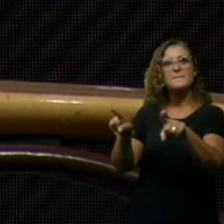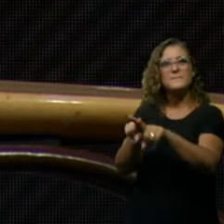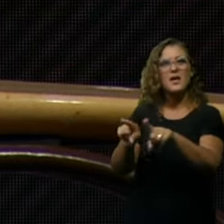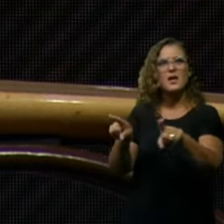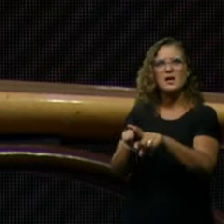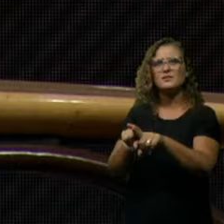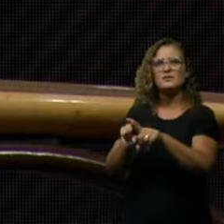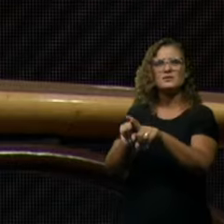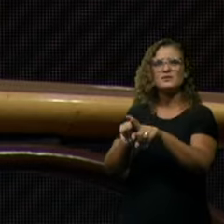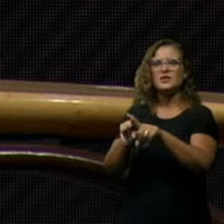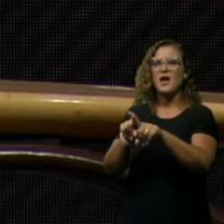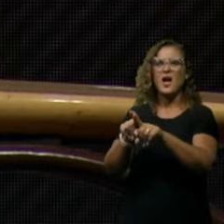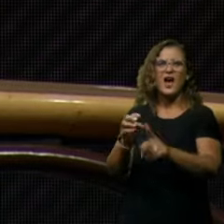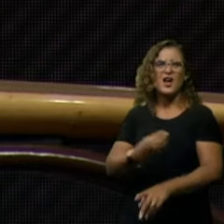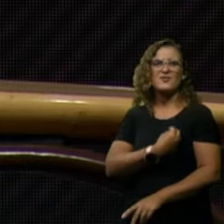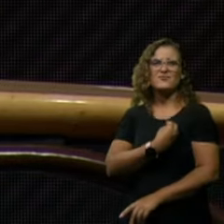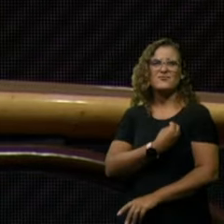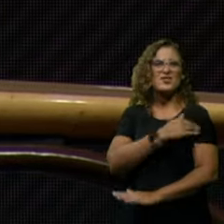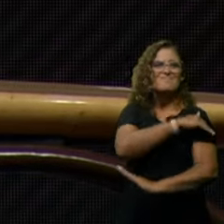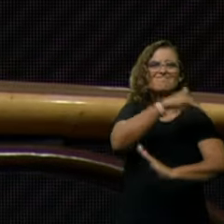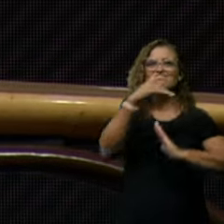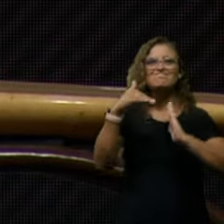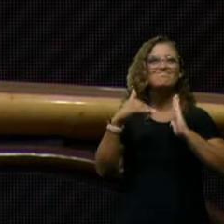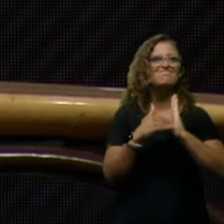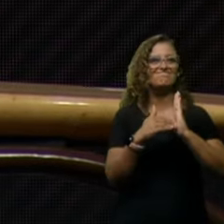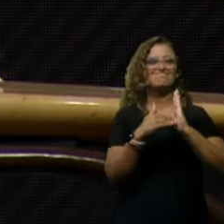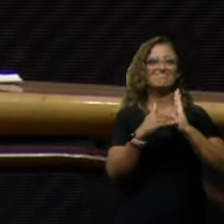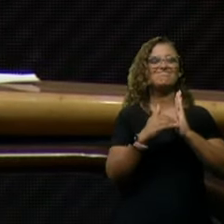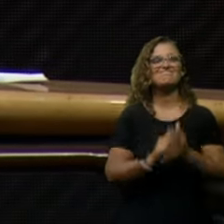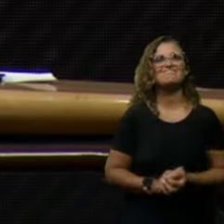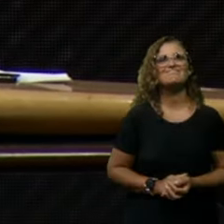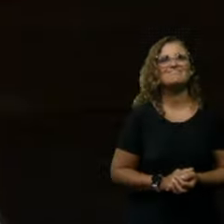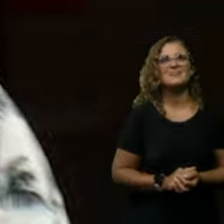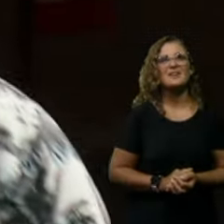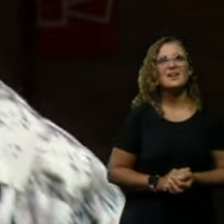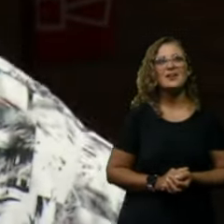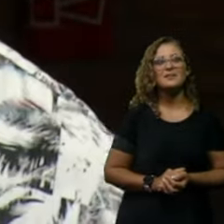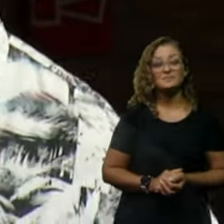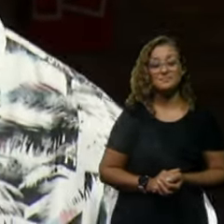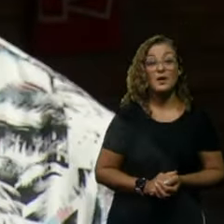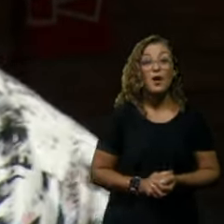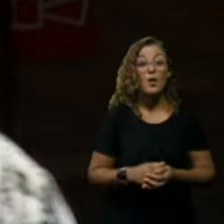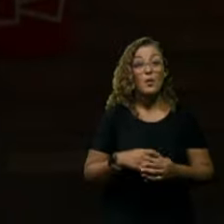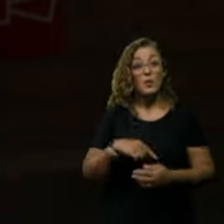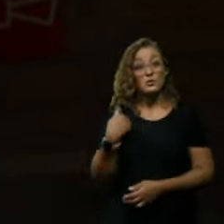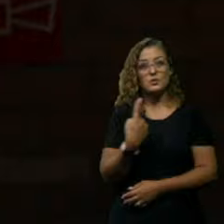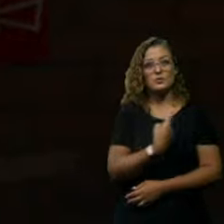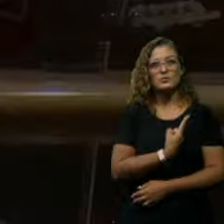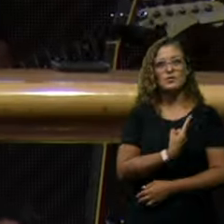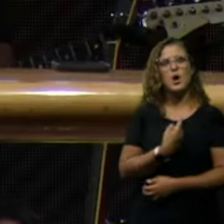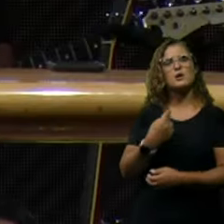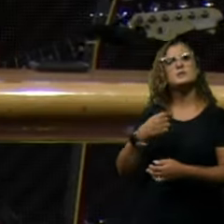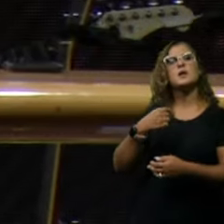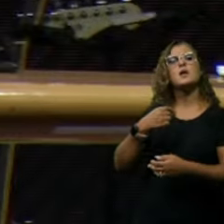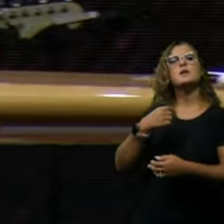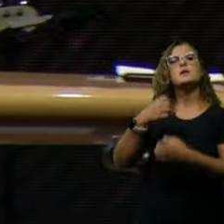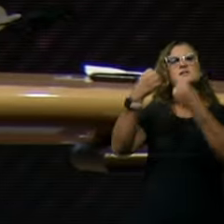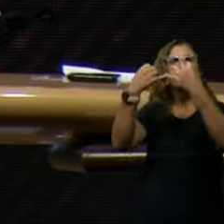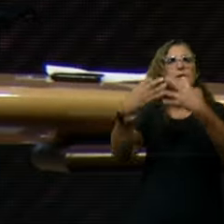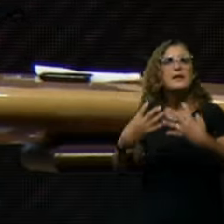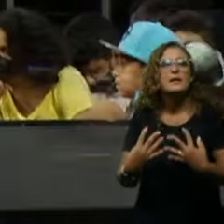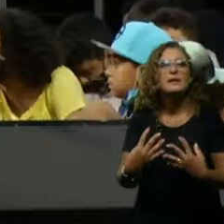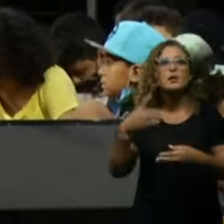os teus Lagares queridos quando nós falamos aqui de ofertas e dízimos